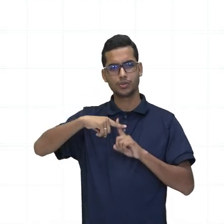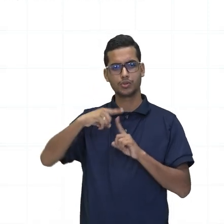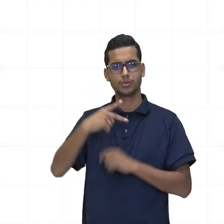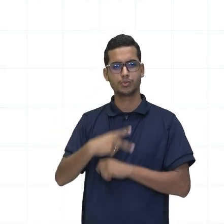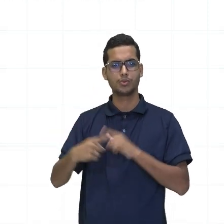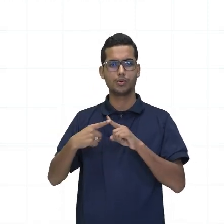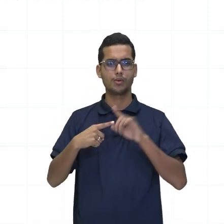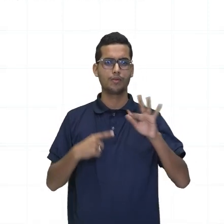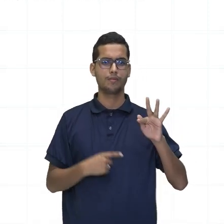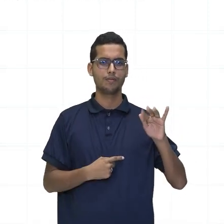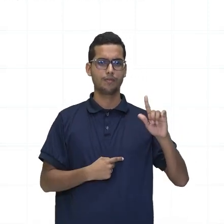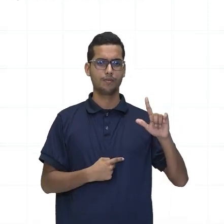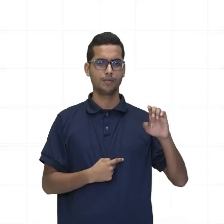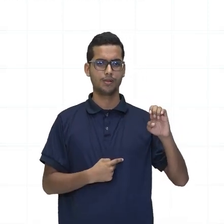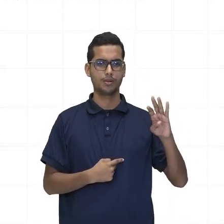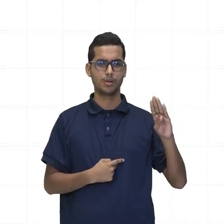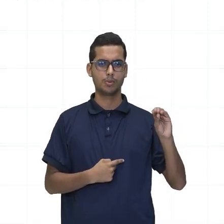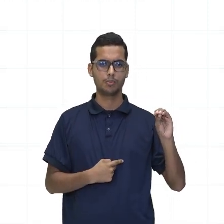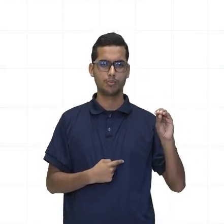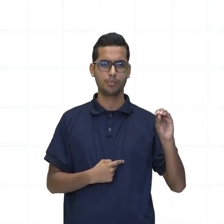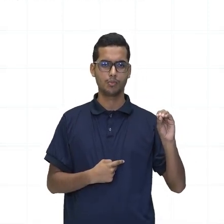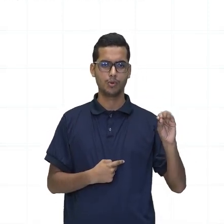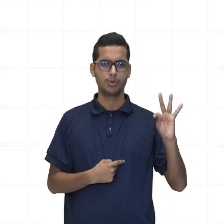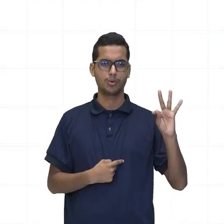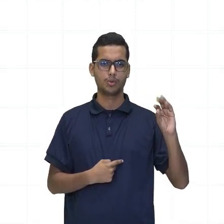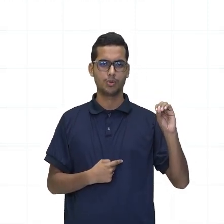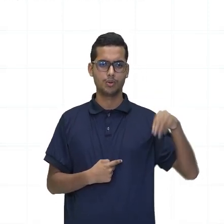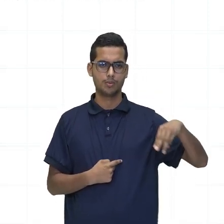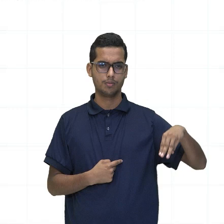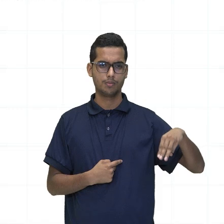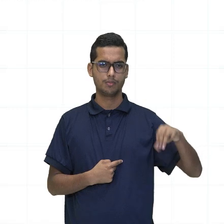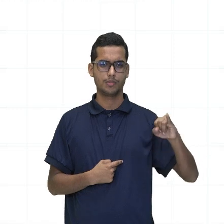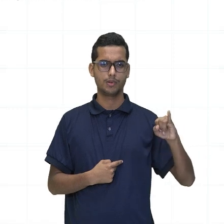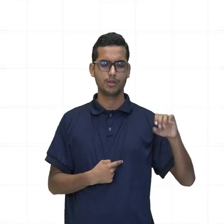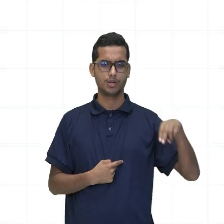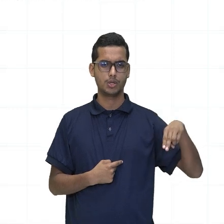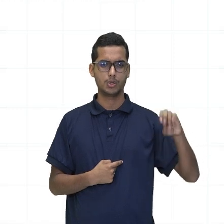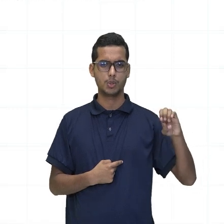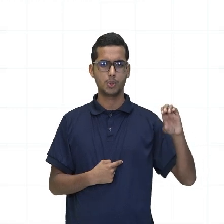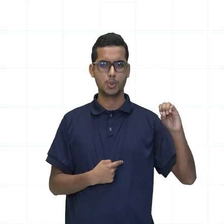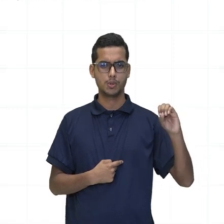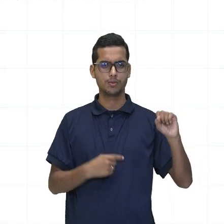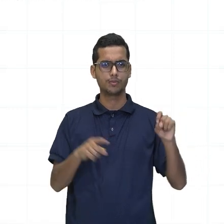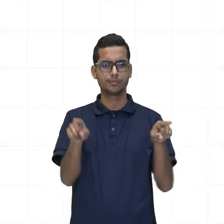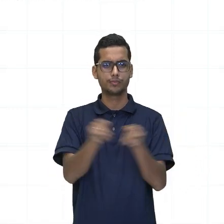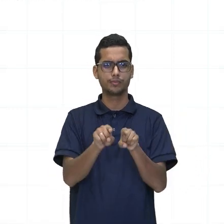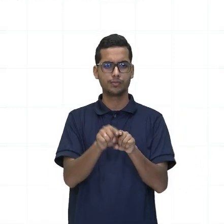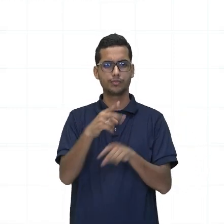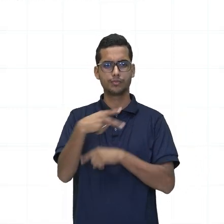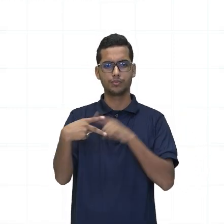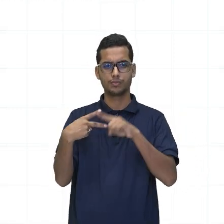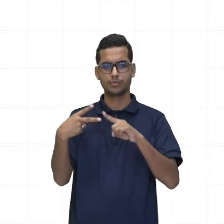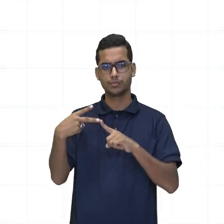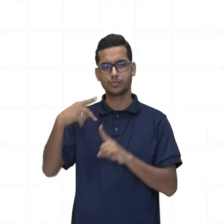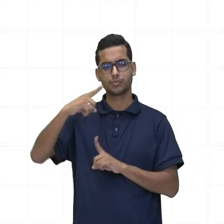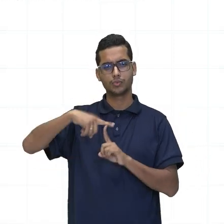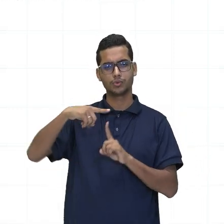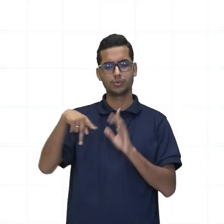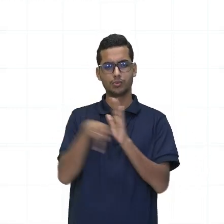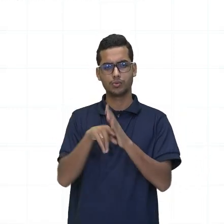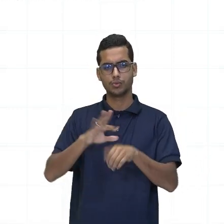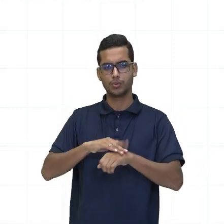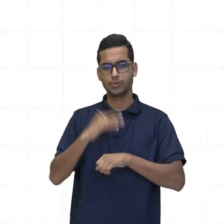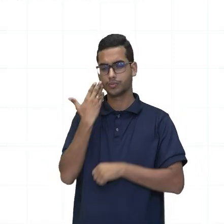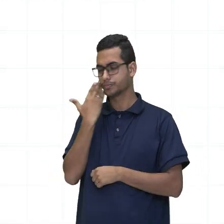aí transmitir a leishmaniose, a febre de flebotomínio. Então, são aí